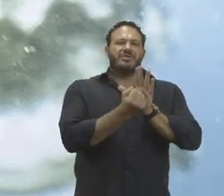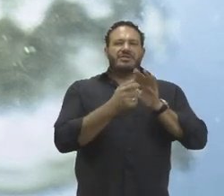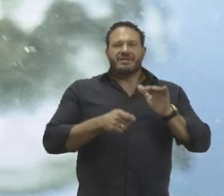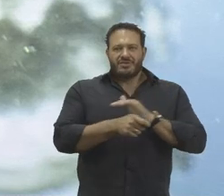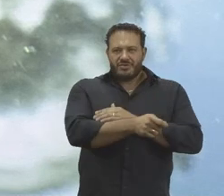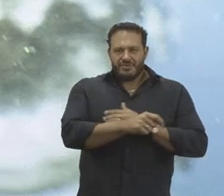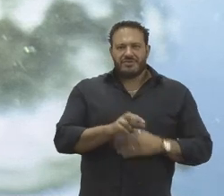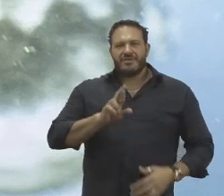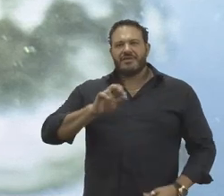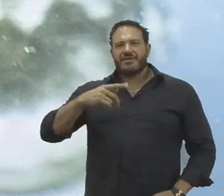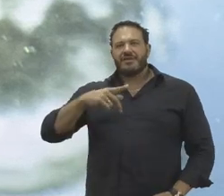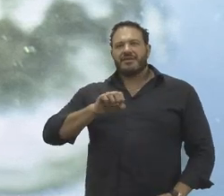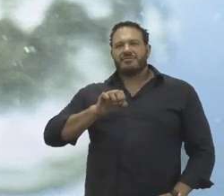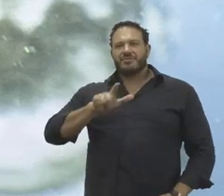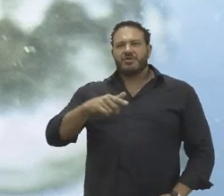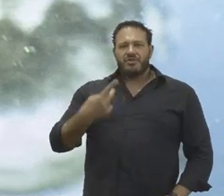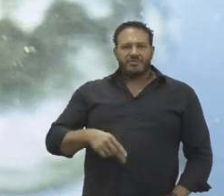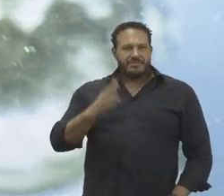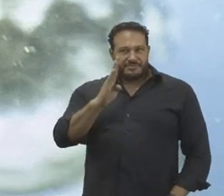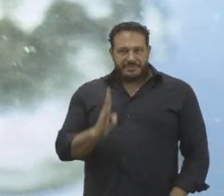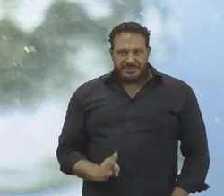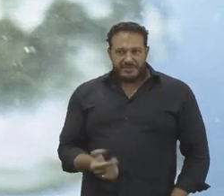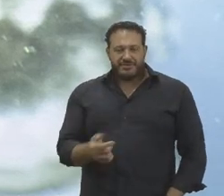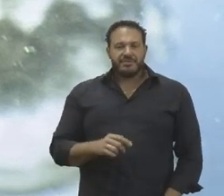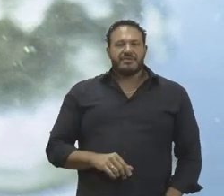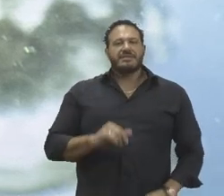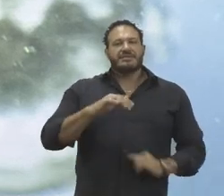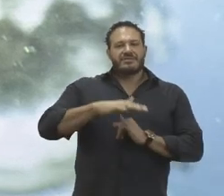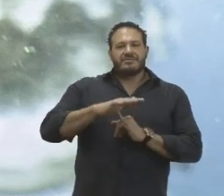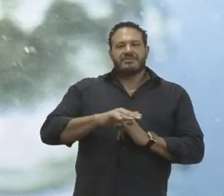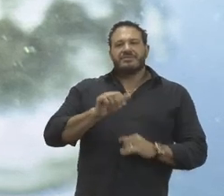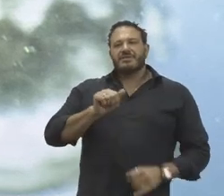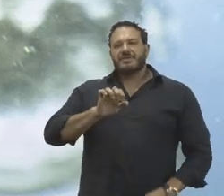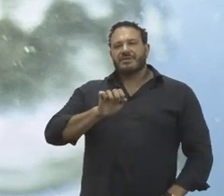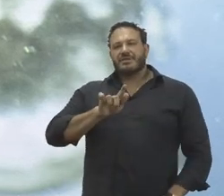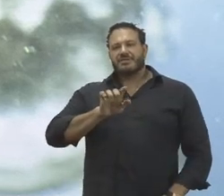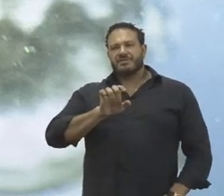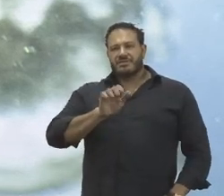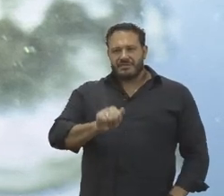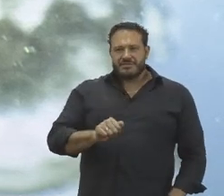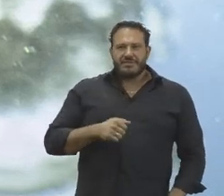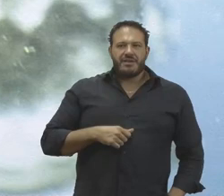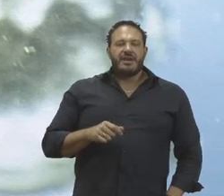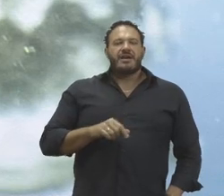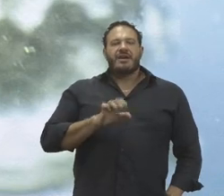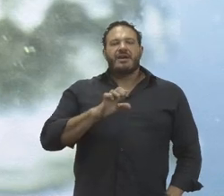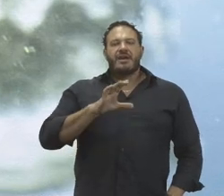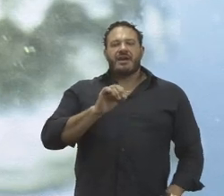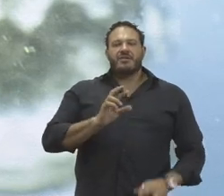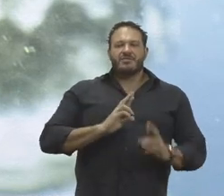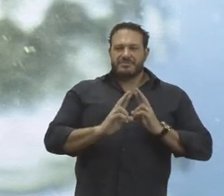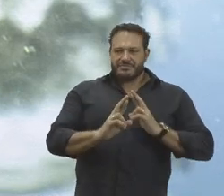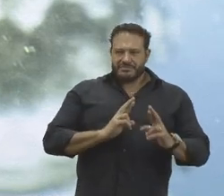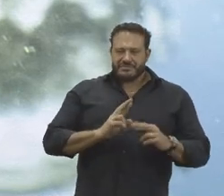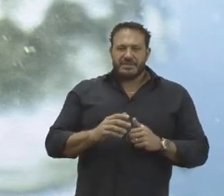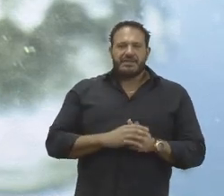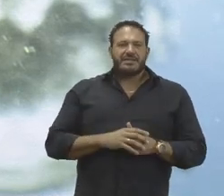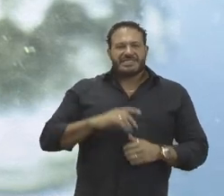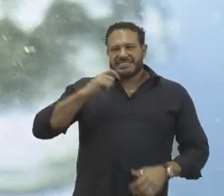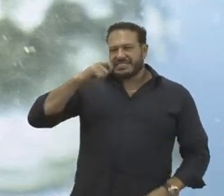são Repsol sinopec Brasil Instituto aegea ecorodovias